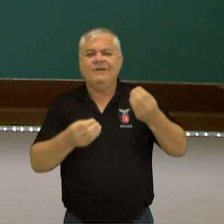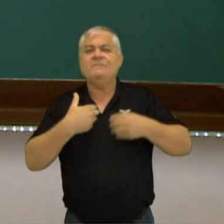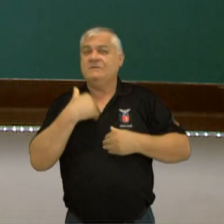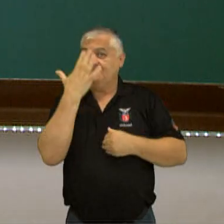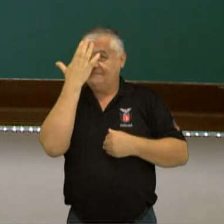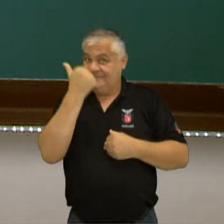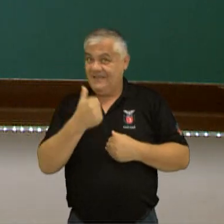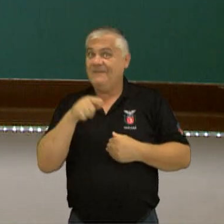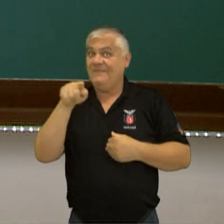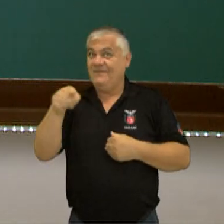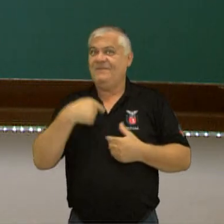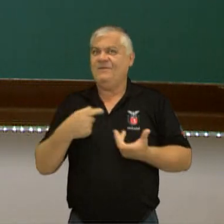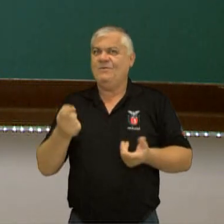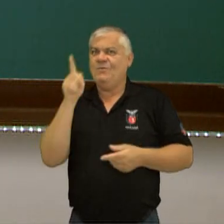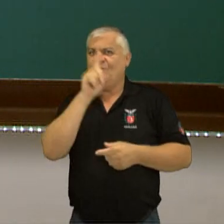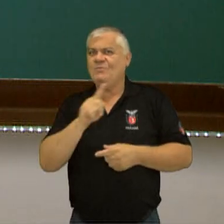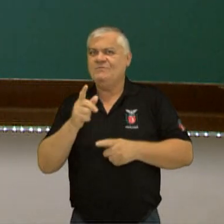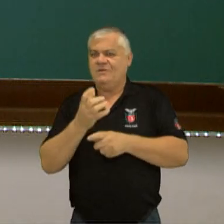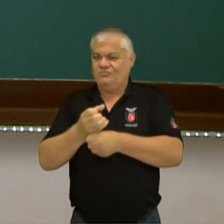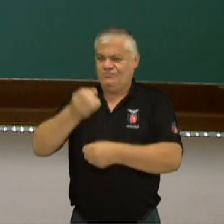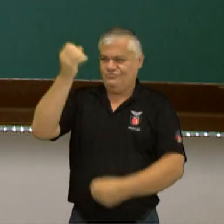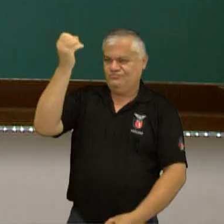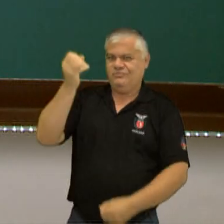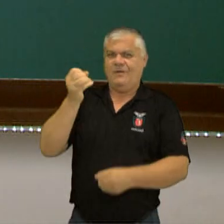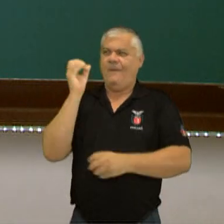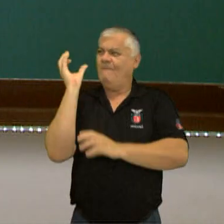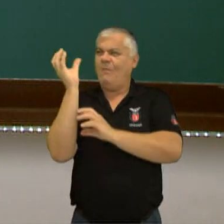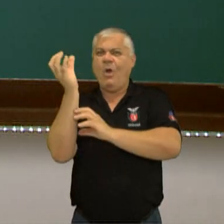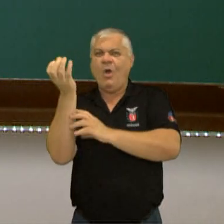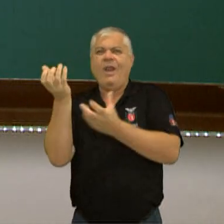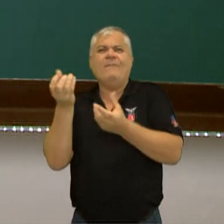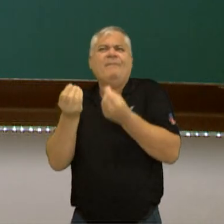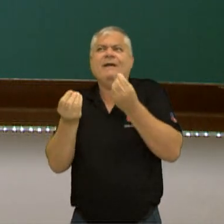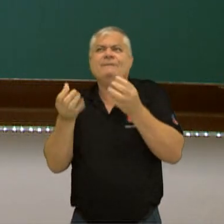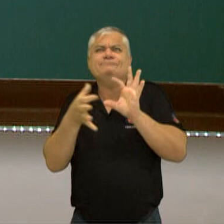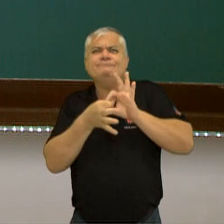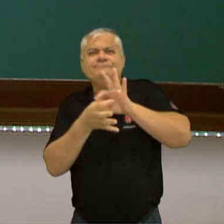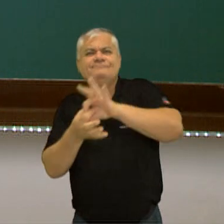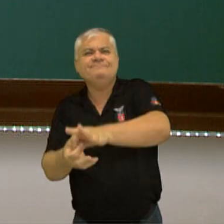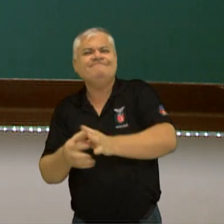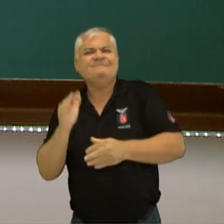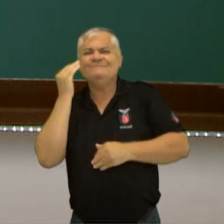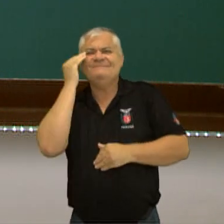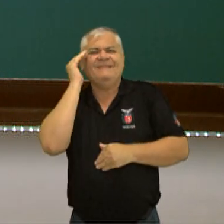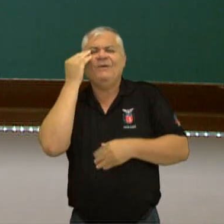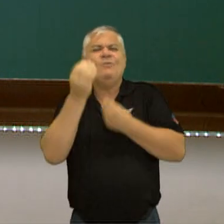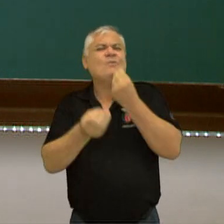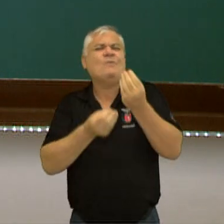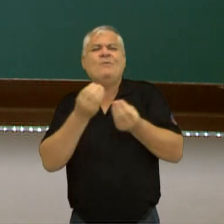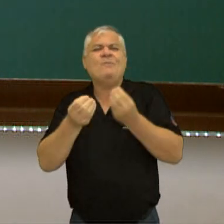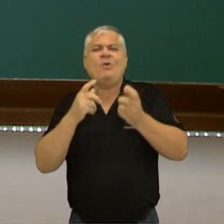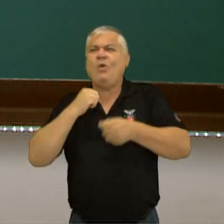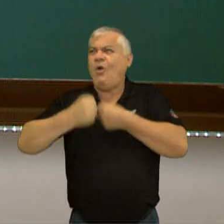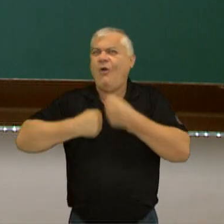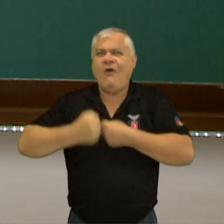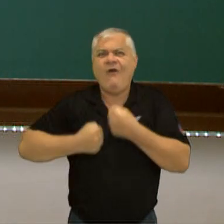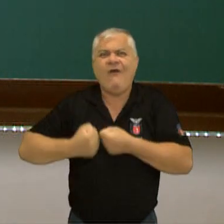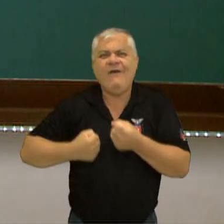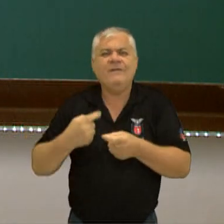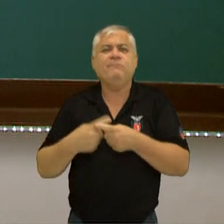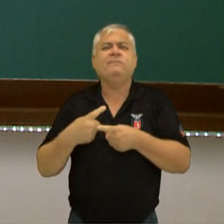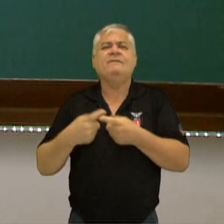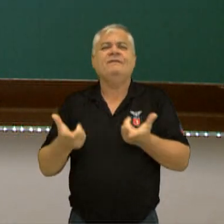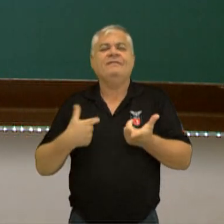sabe o que utiliza um taco, uma bola, mas eu não consigo contextualizar. Eu não consigo entender o que, que eles correm, por que, que correm. Então, a